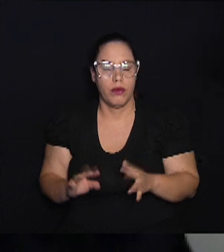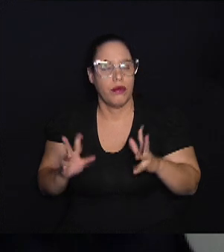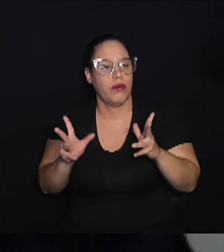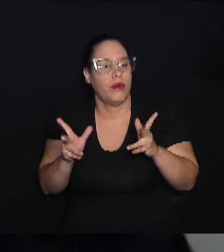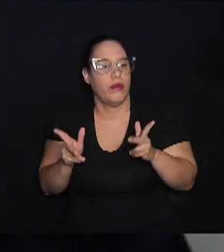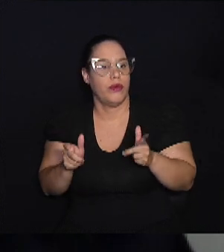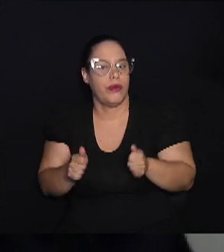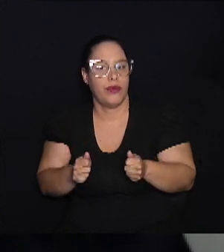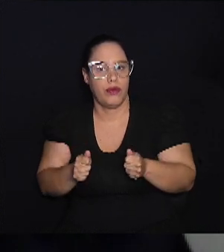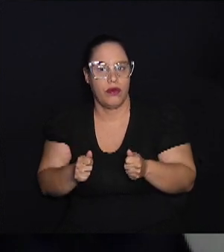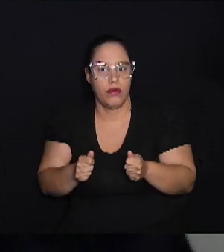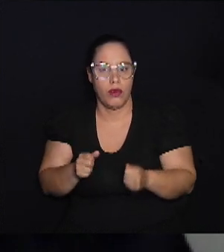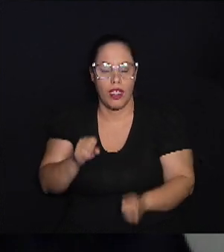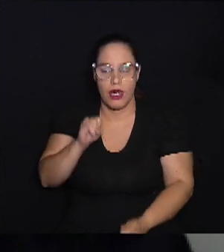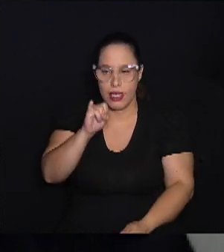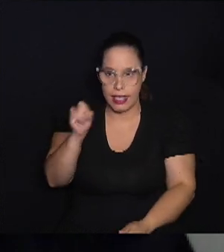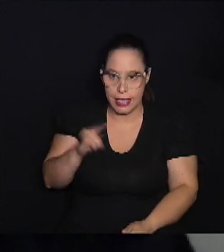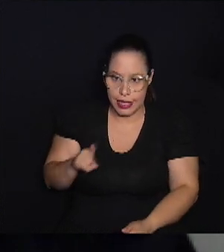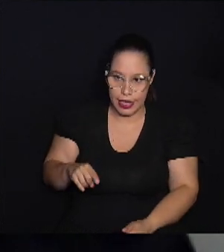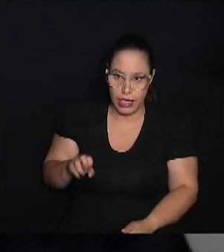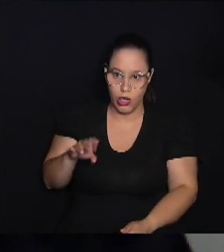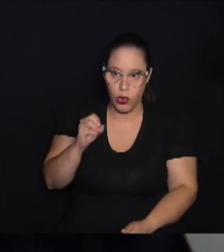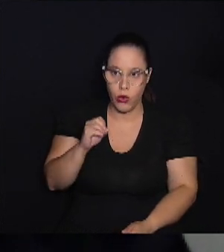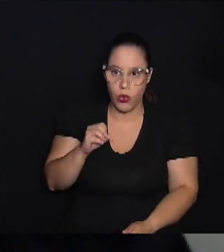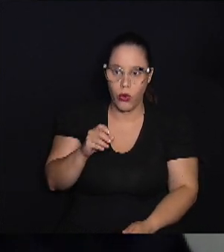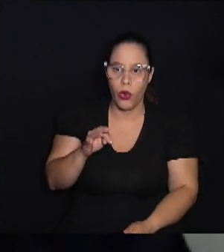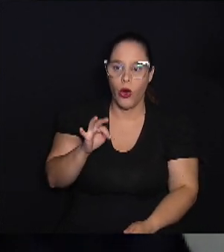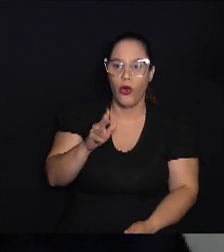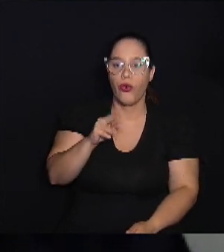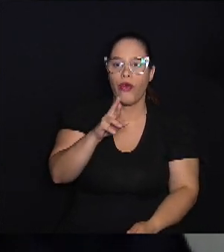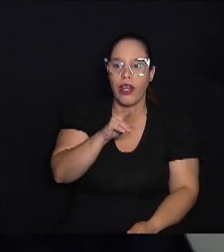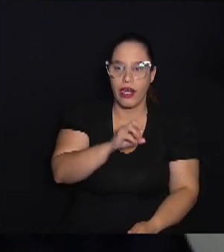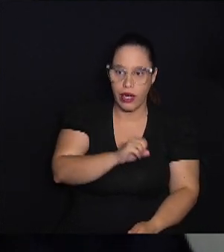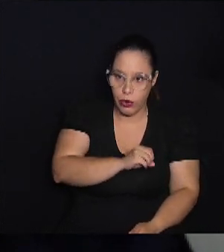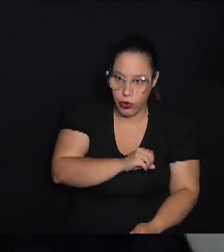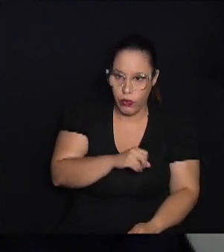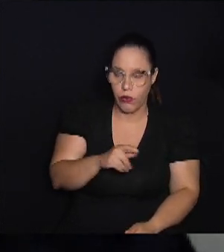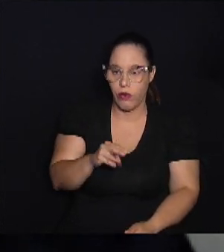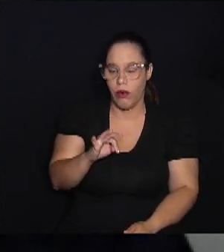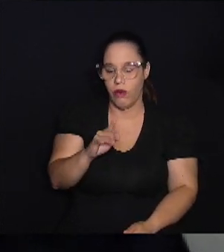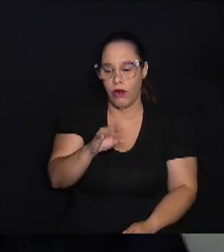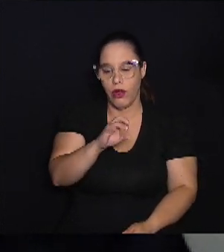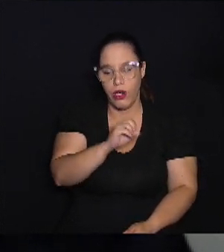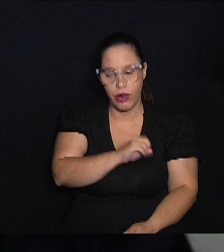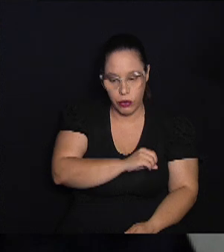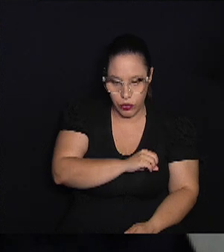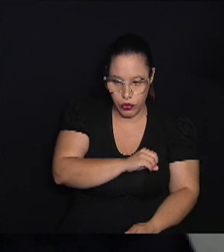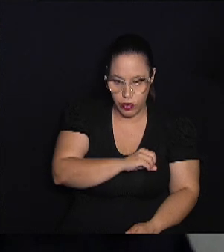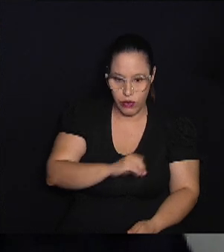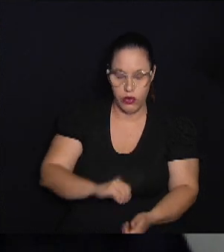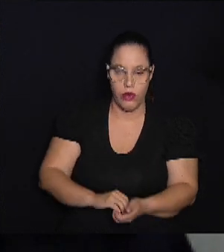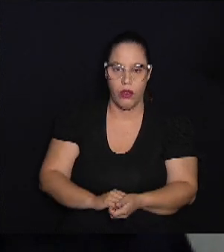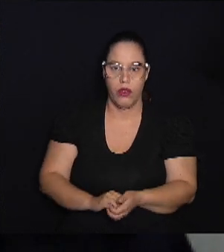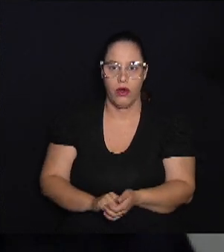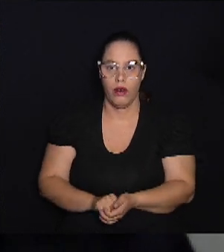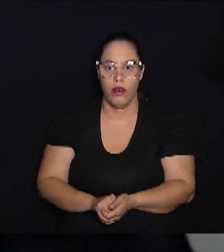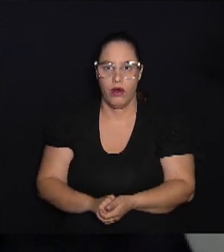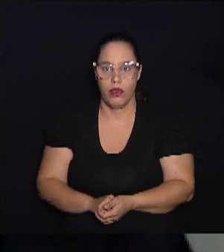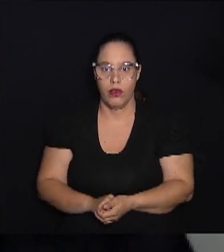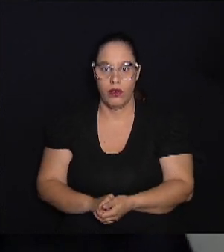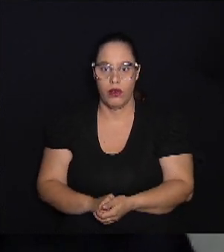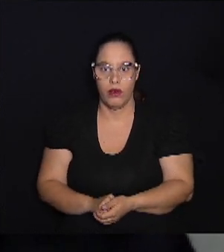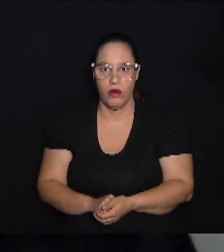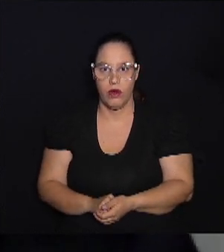nutrientes, como zinco, ferro, ácido fólico, magnésio, aminoácidos, muitas vezes são um